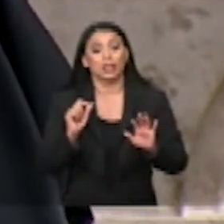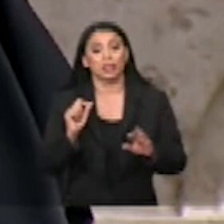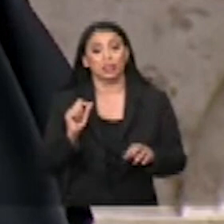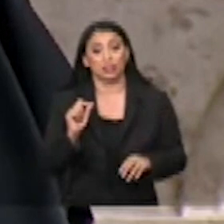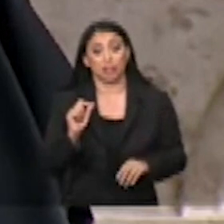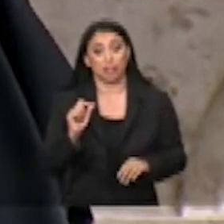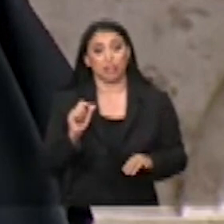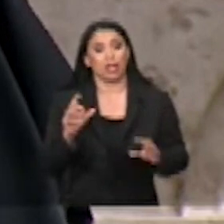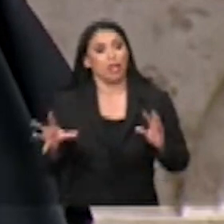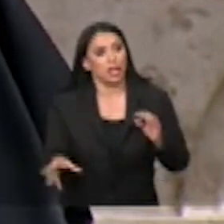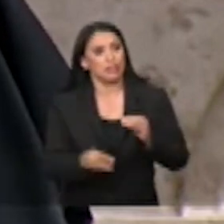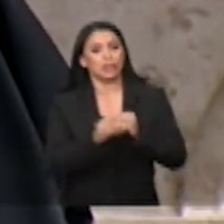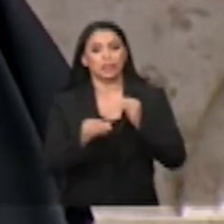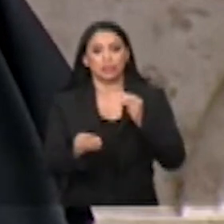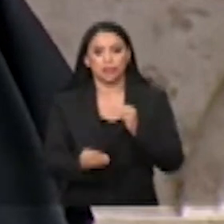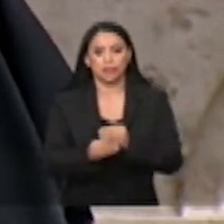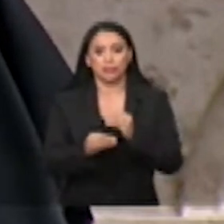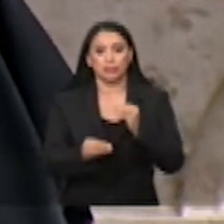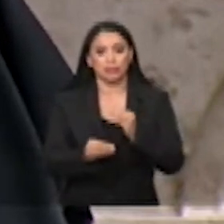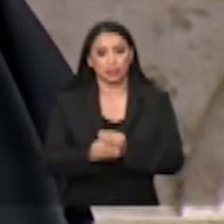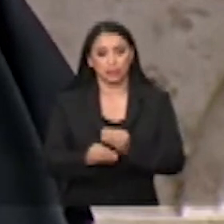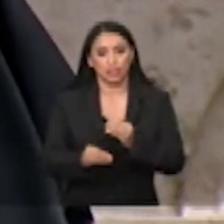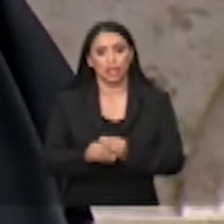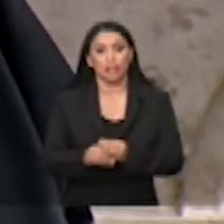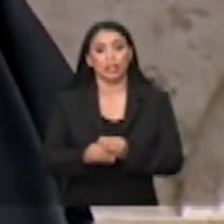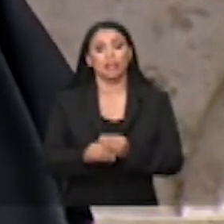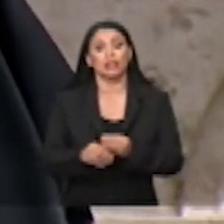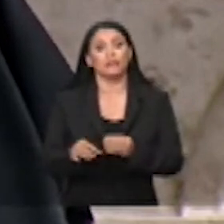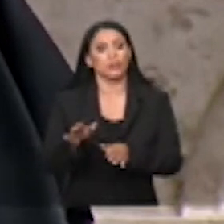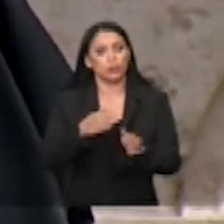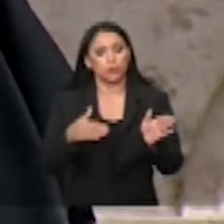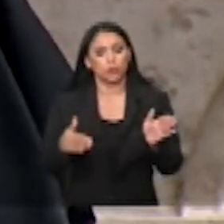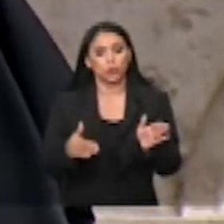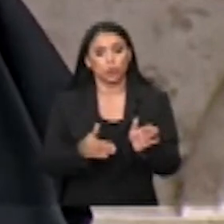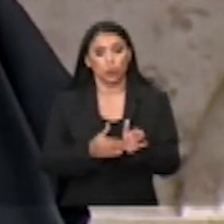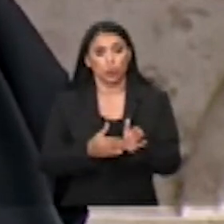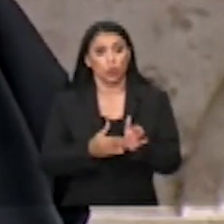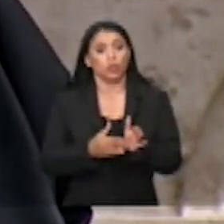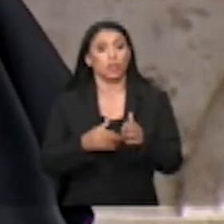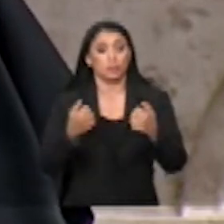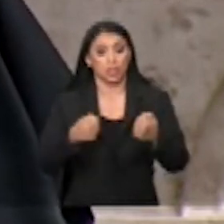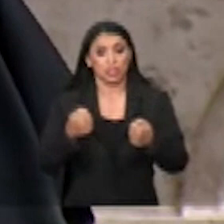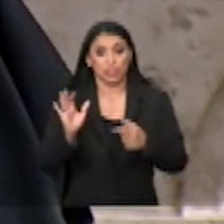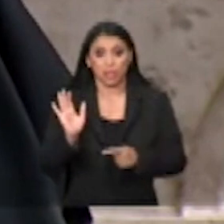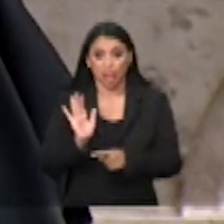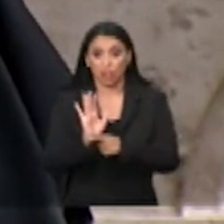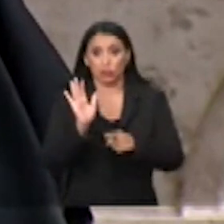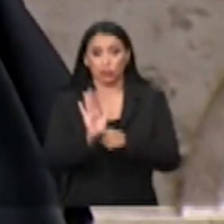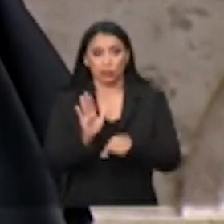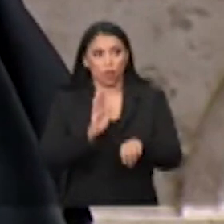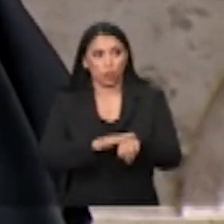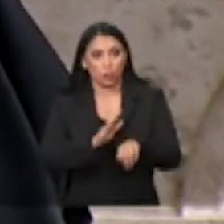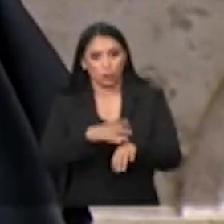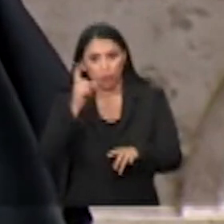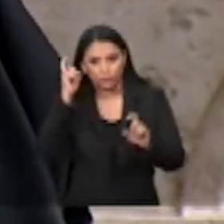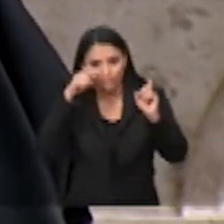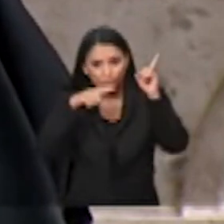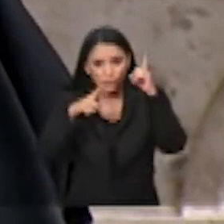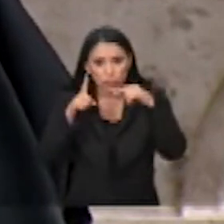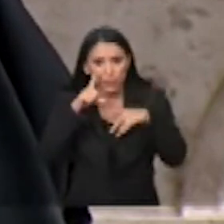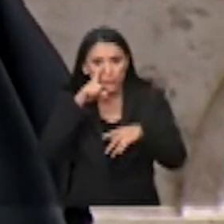acrescentava, as demais virtudes sucumbem na hora do perigo, é com coragem que a cada